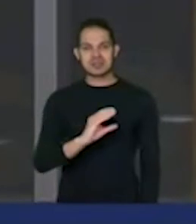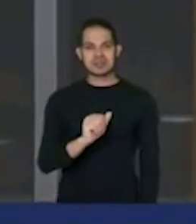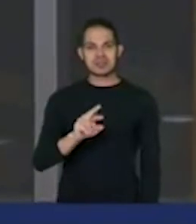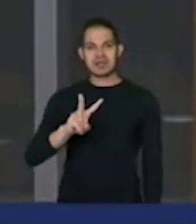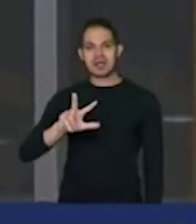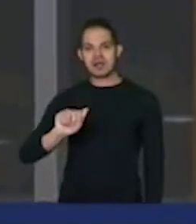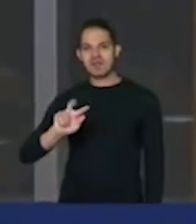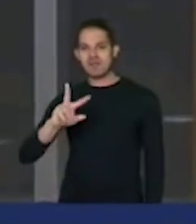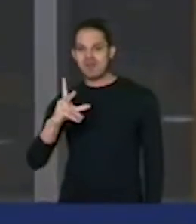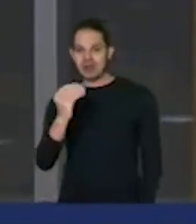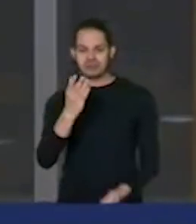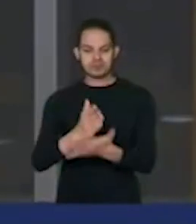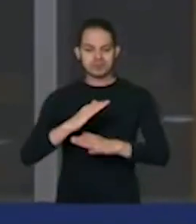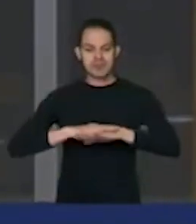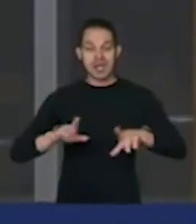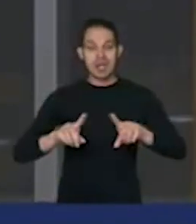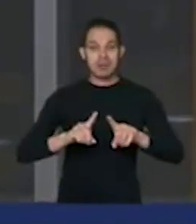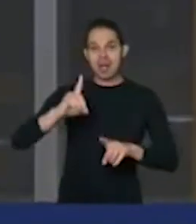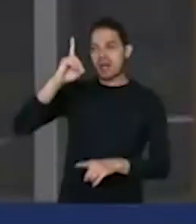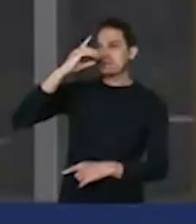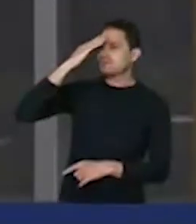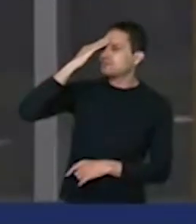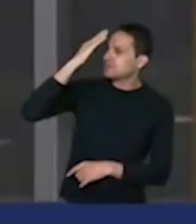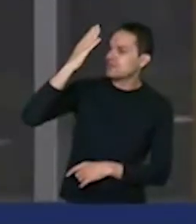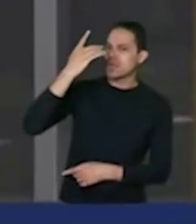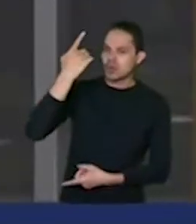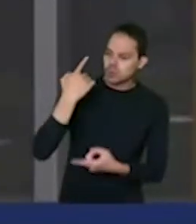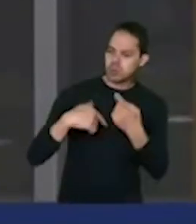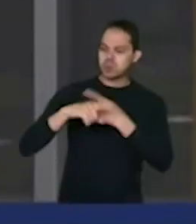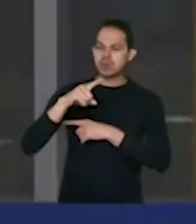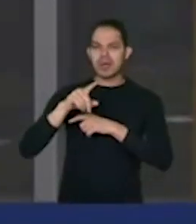conseguindo alcançar êxito para ajudar a agricultura familiar do Tocantins.